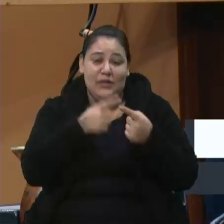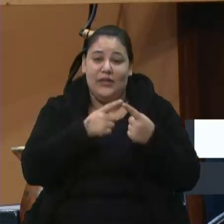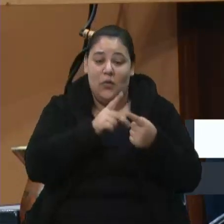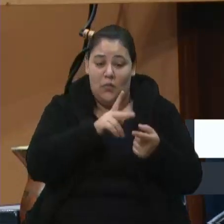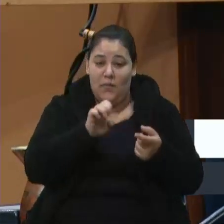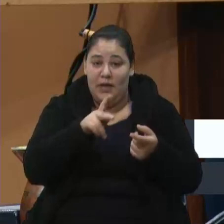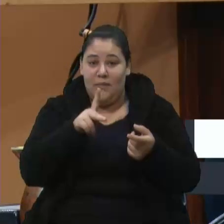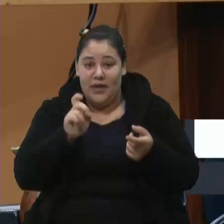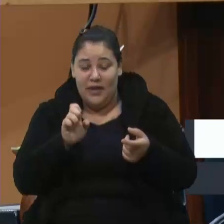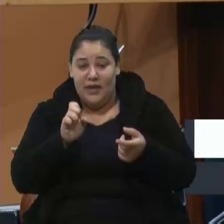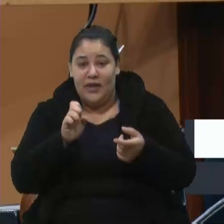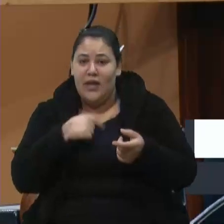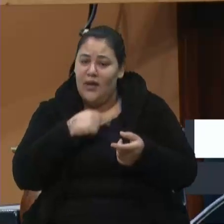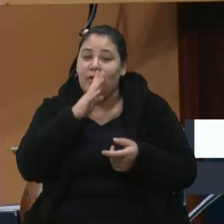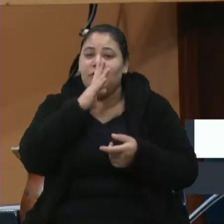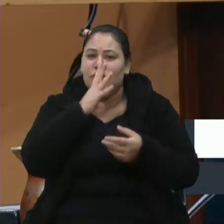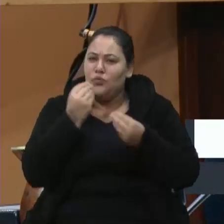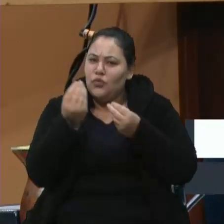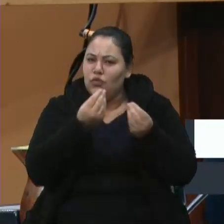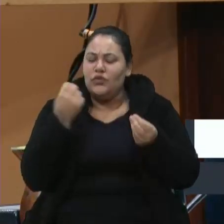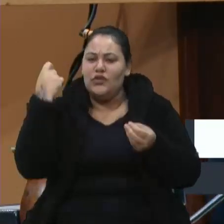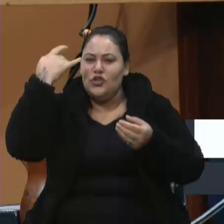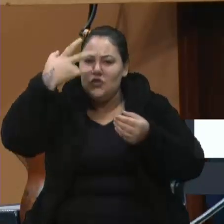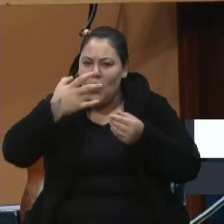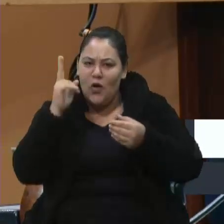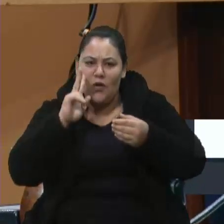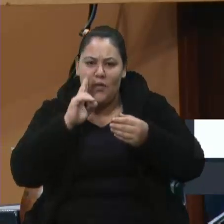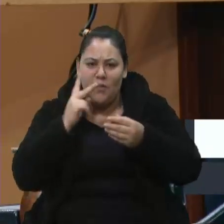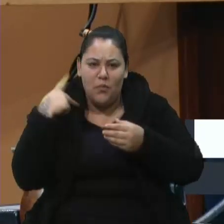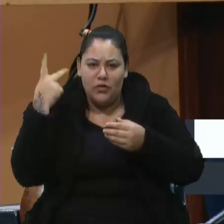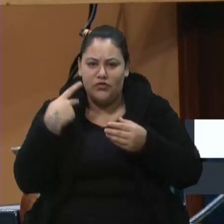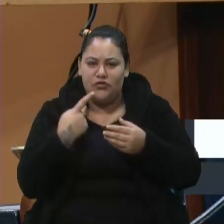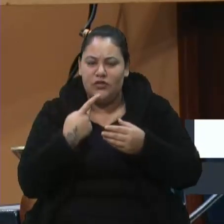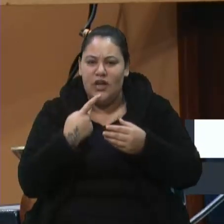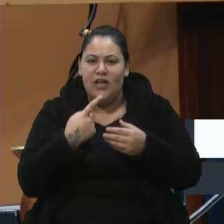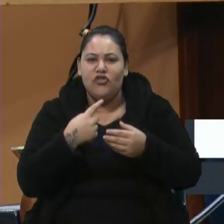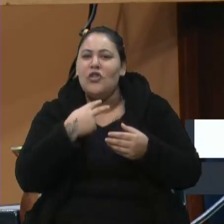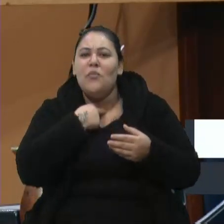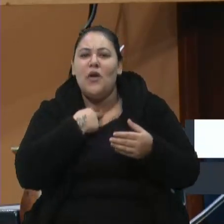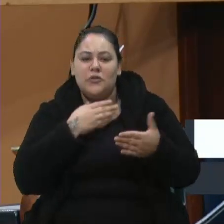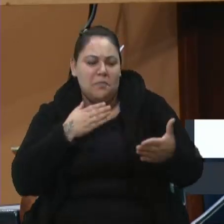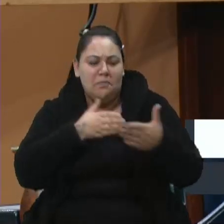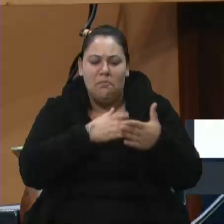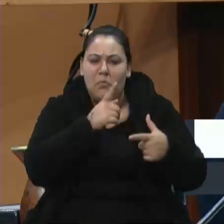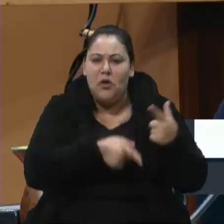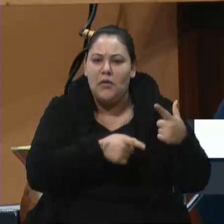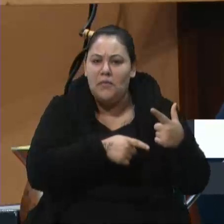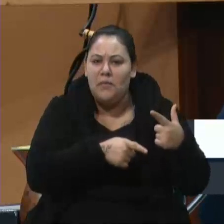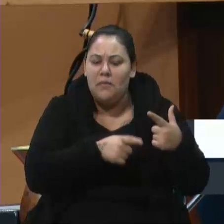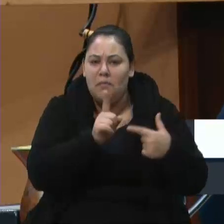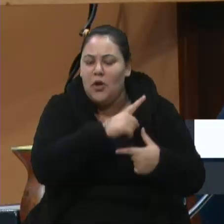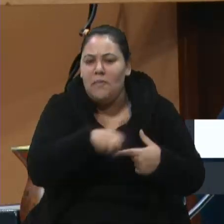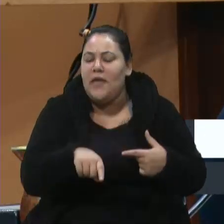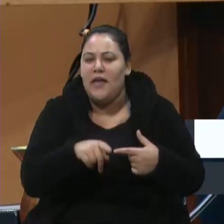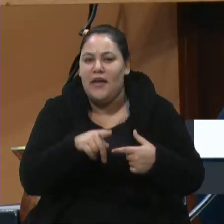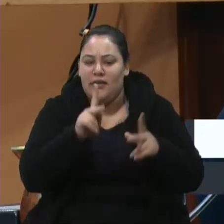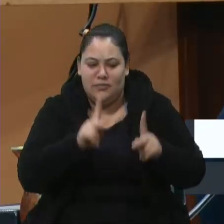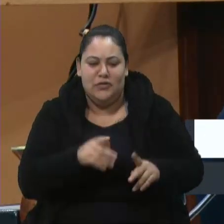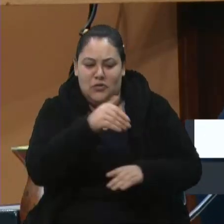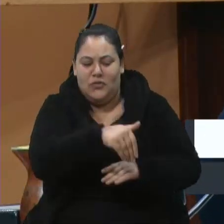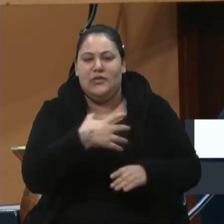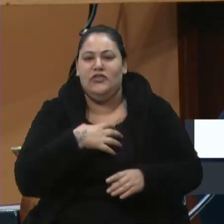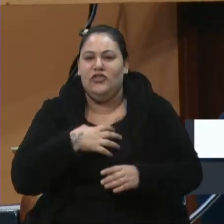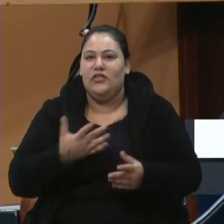história política, por todo o histórico, a gente não pode barrar as pessoas assim. Então, e ontem lá estava